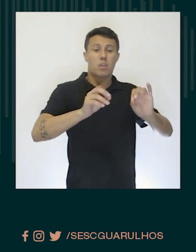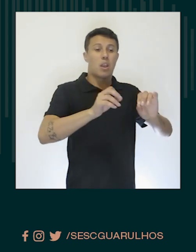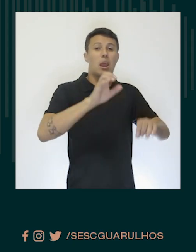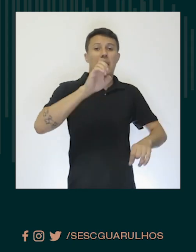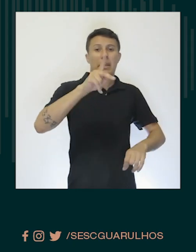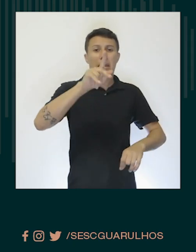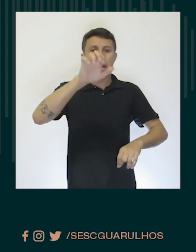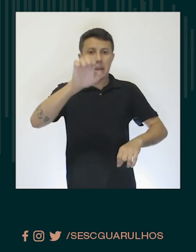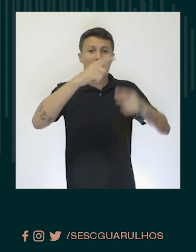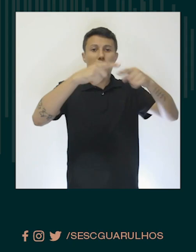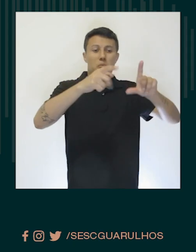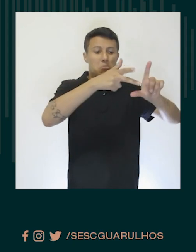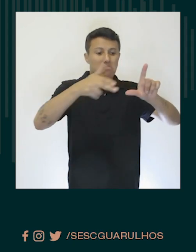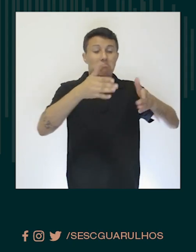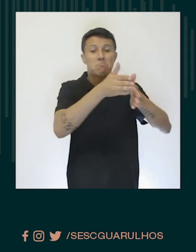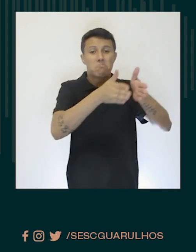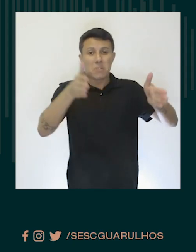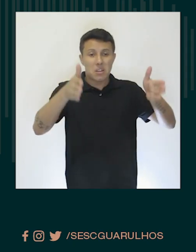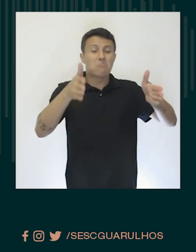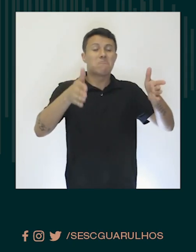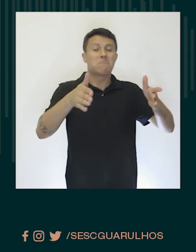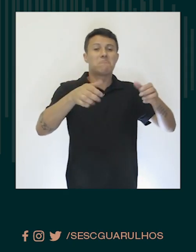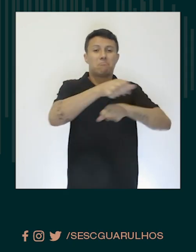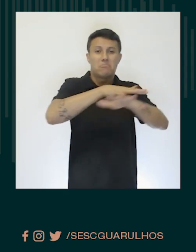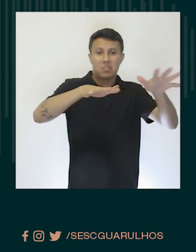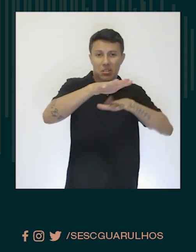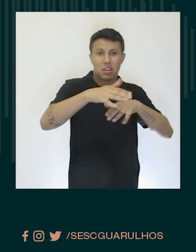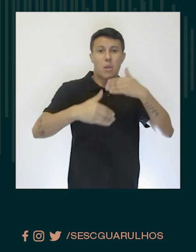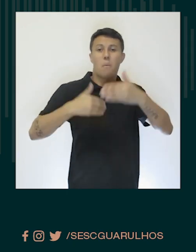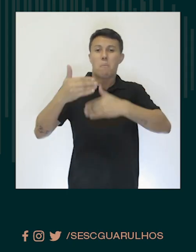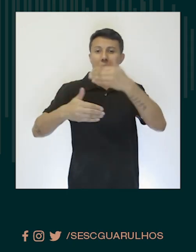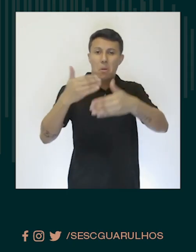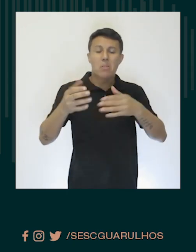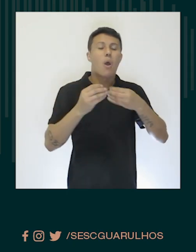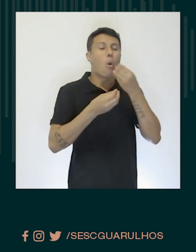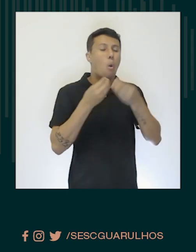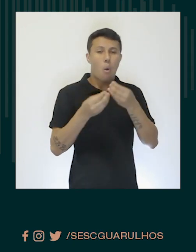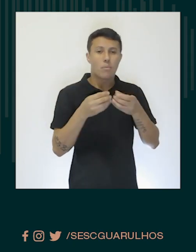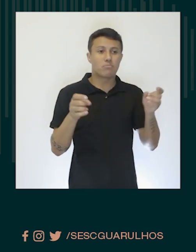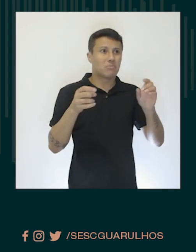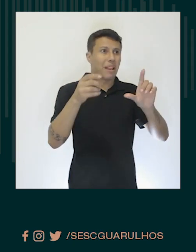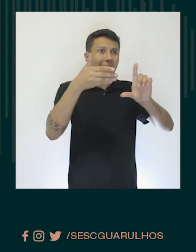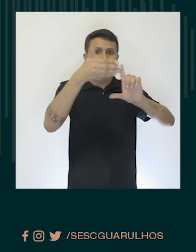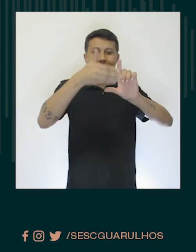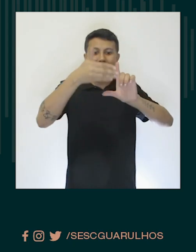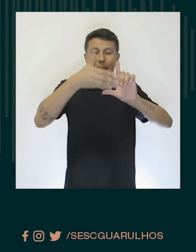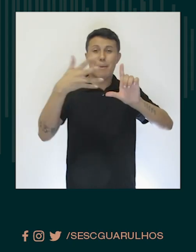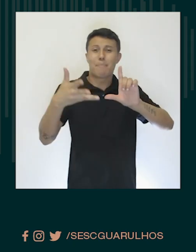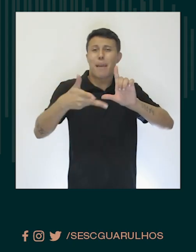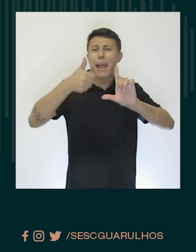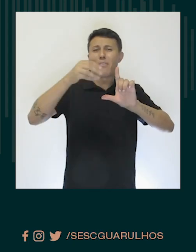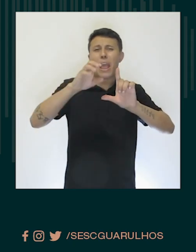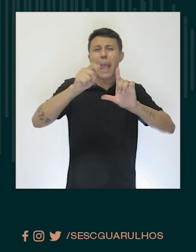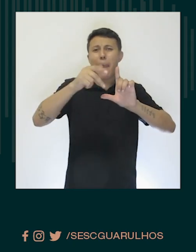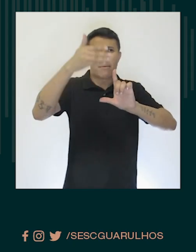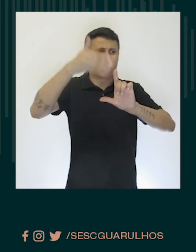de videoclipe durante a pandemia e o processo de produção da capa do álbum, que é